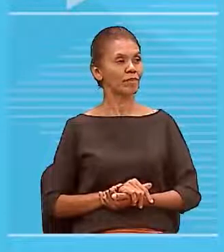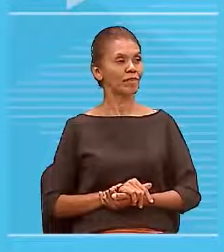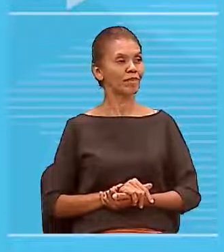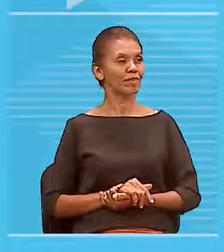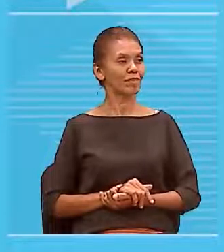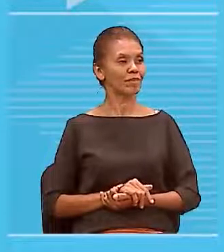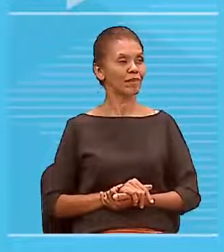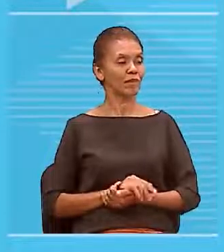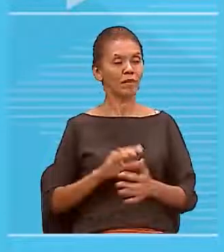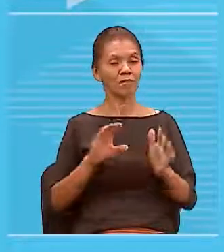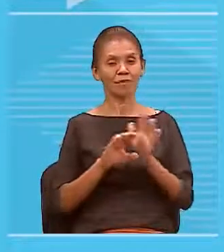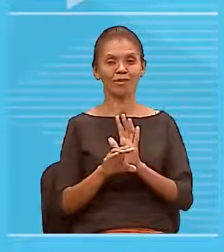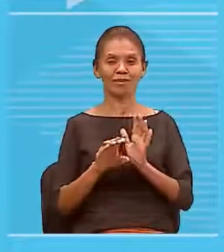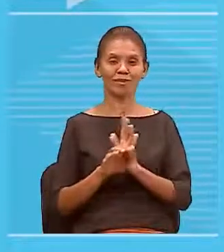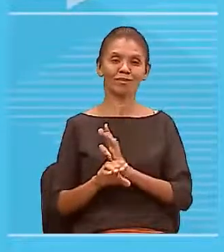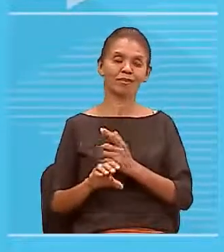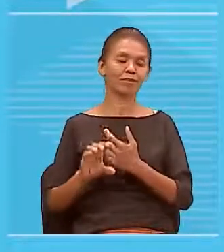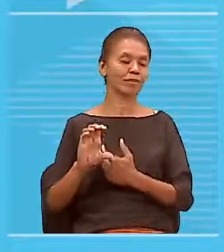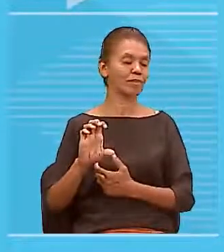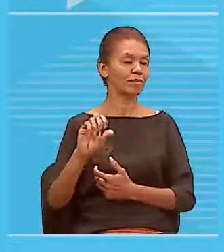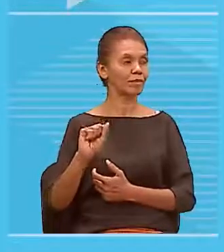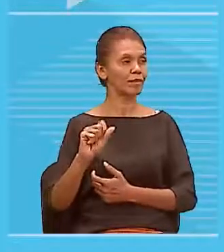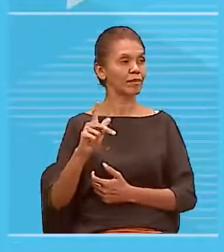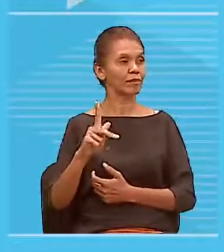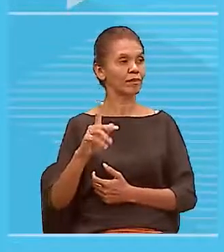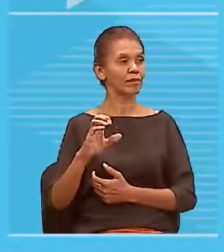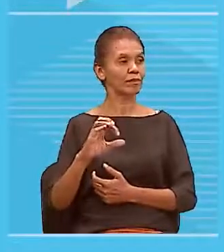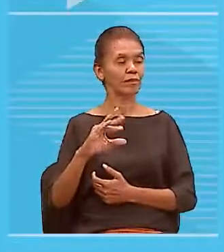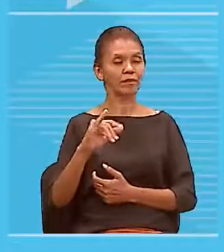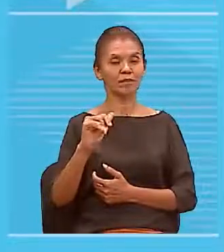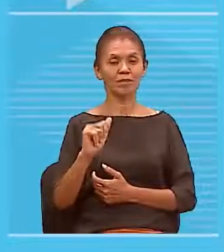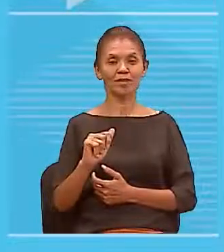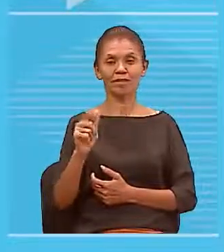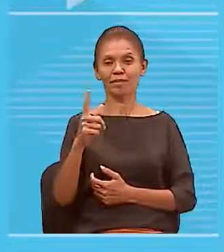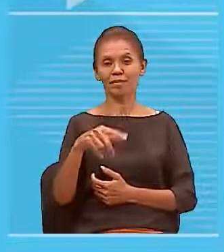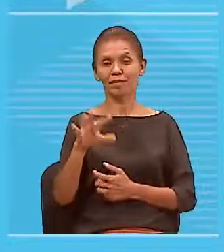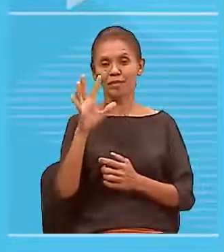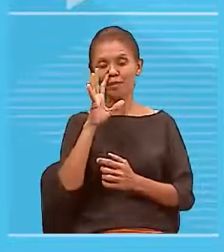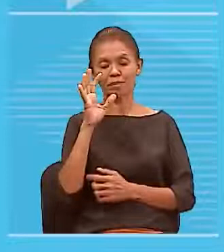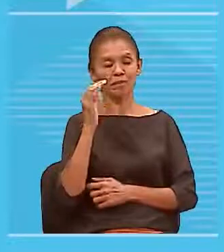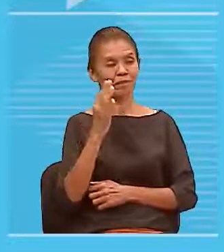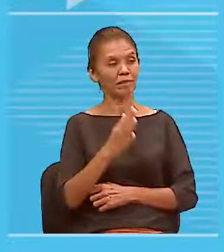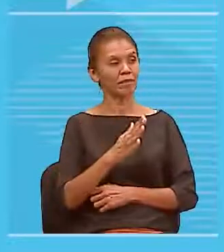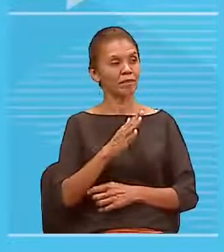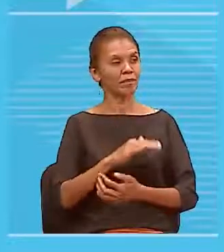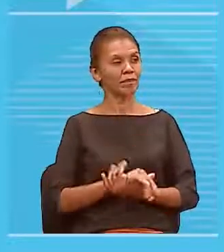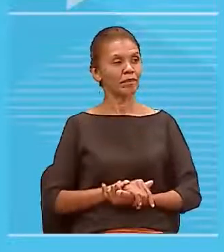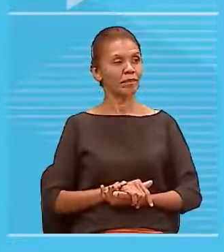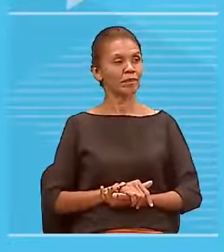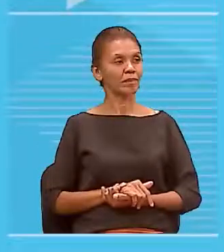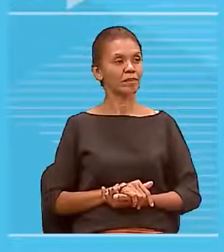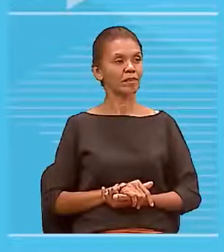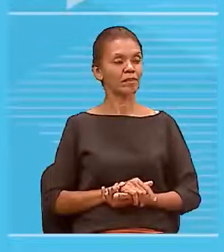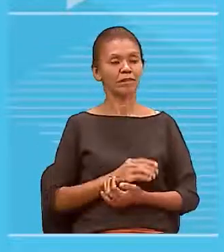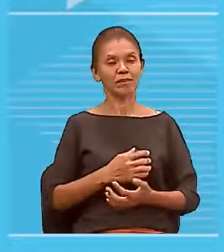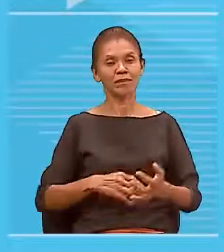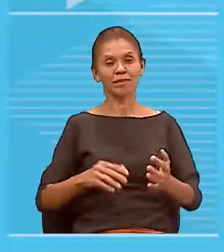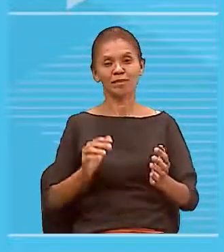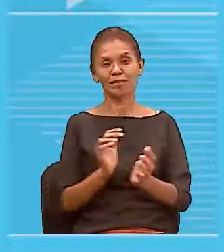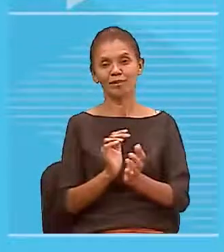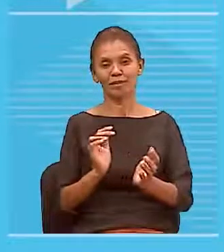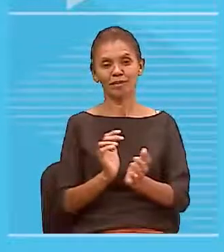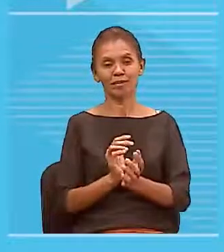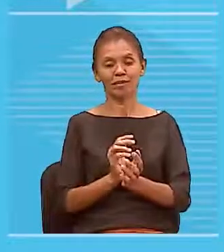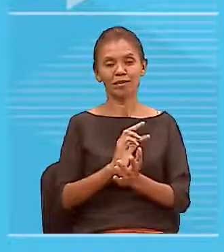vai ser novo para esse nosso momento. Uma espécie, presta atenção, é um conjunto de indivíduos muito semelhantes entre